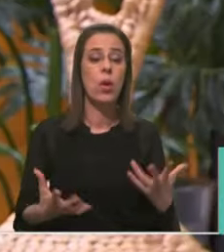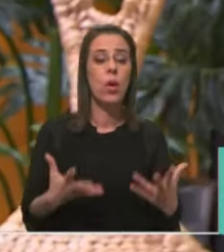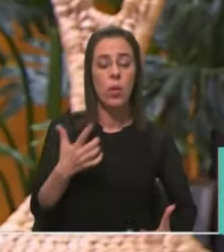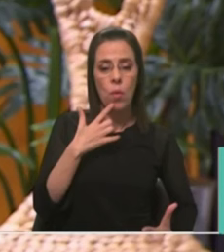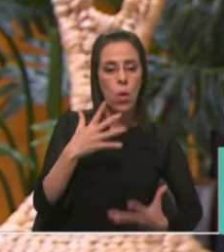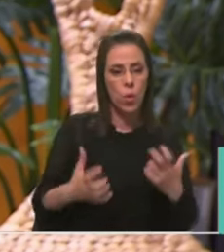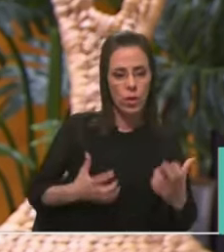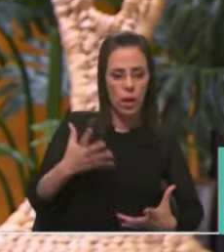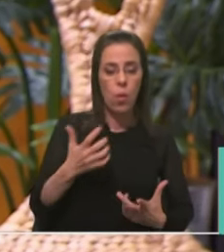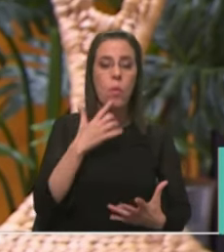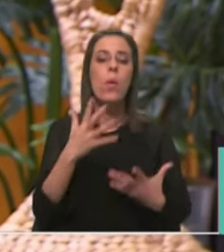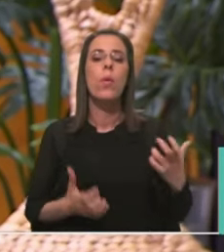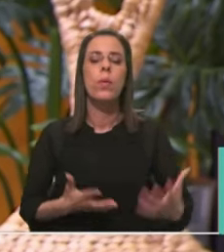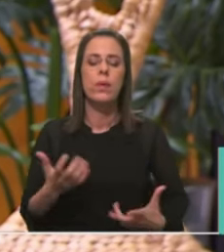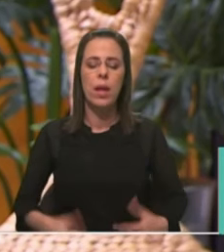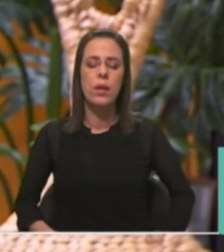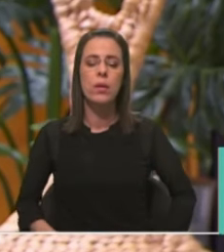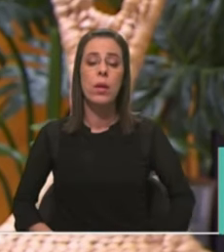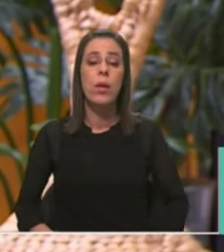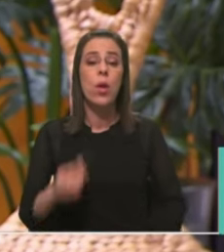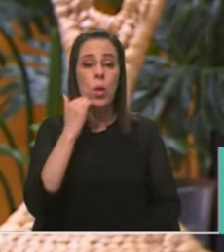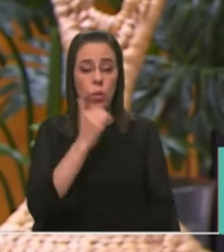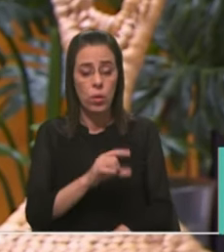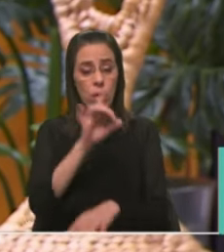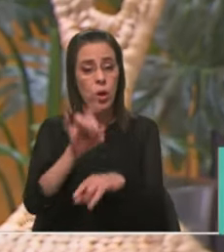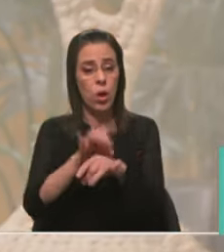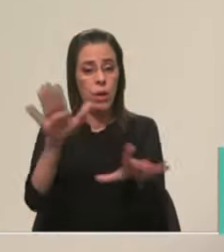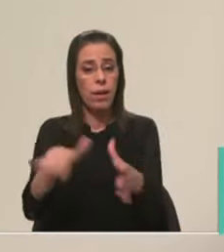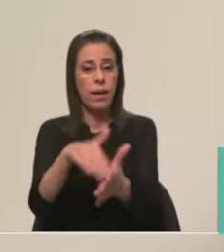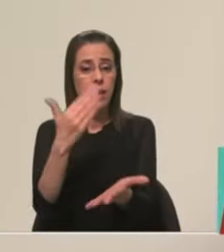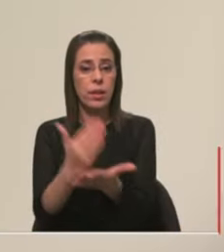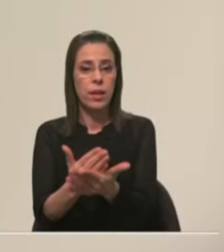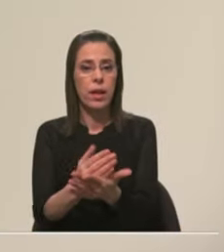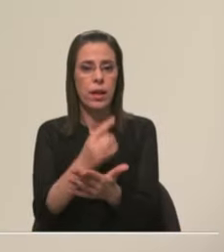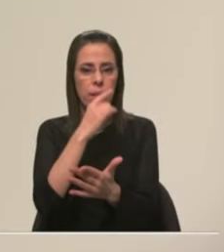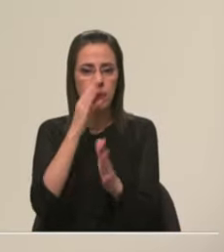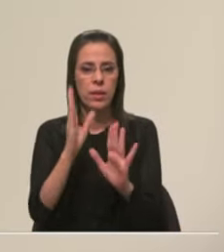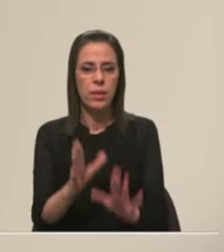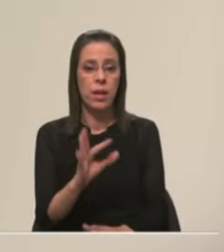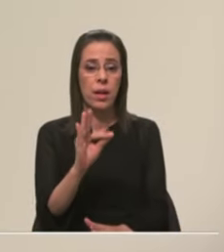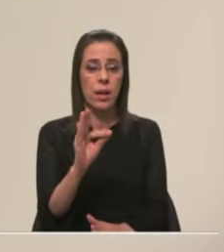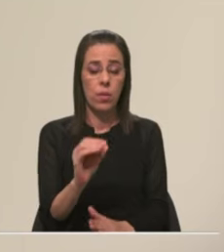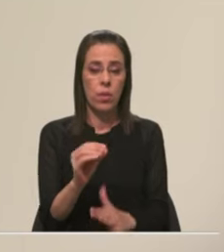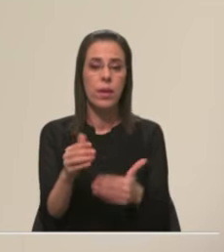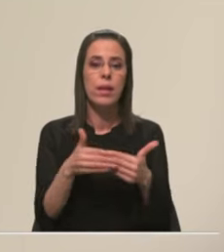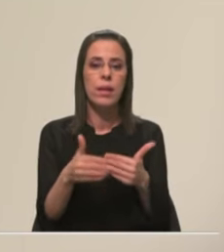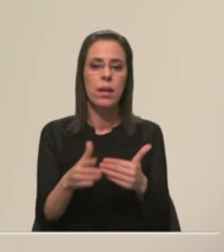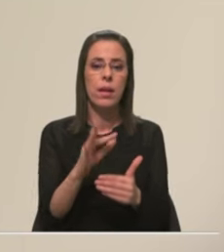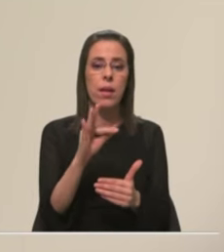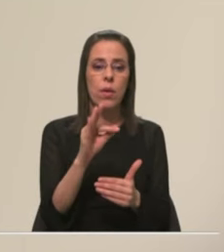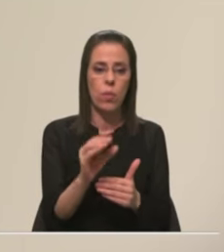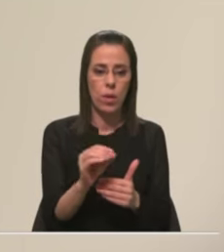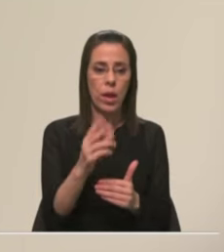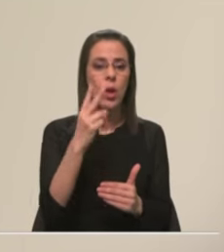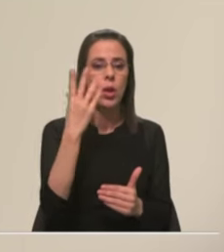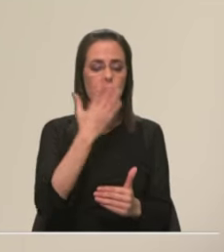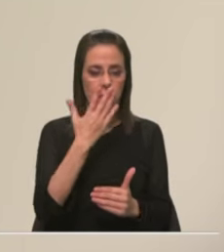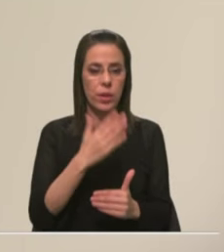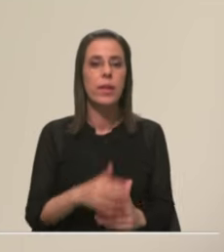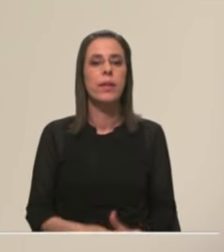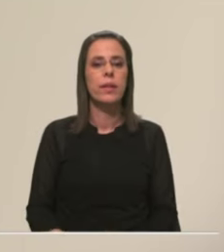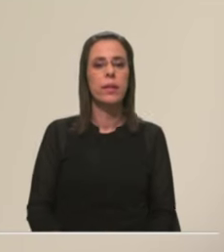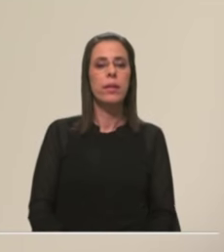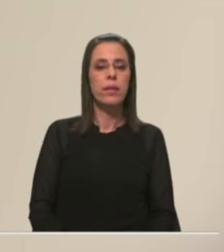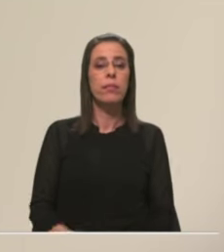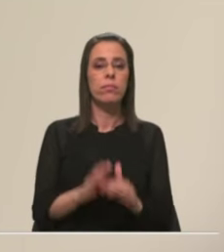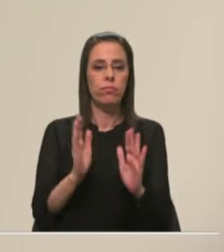sim. dores, vai ao hospital de Cascais. Estava já de 40 semanas da vida. 40 semanas e 2 dias, sim.